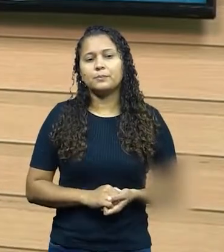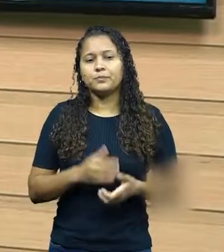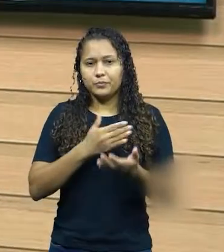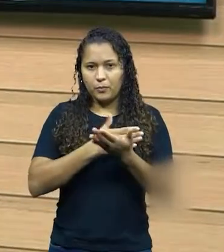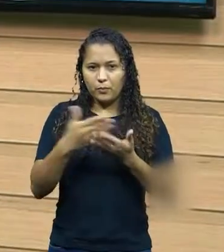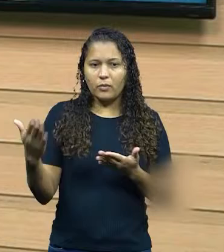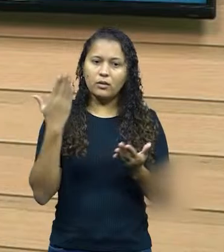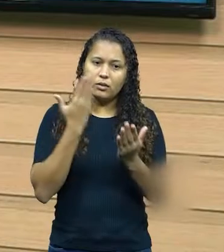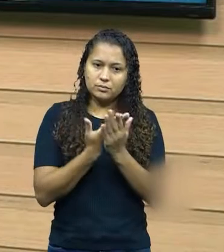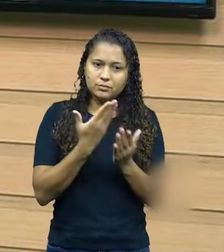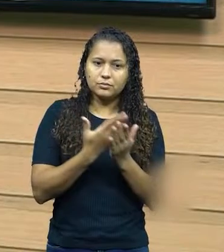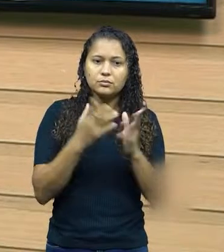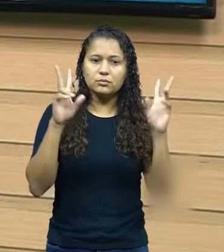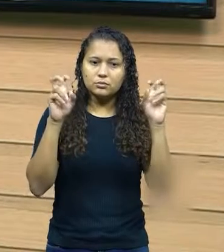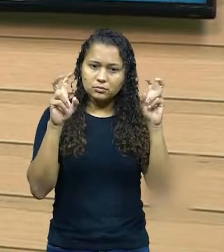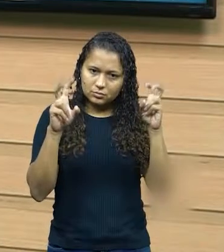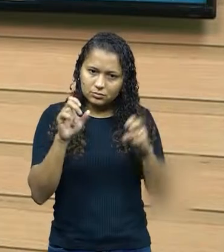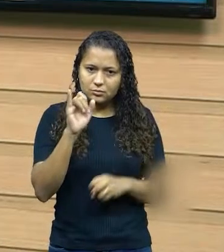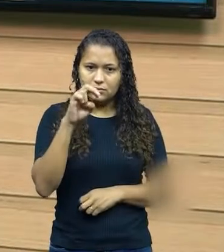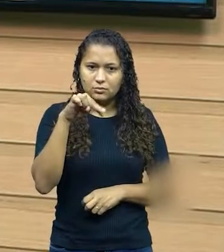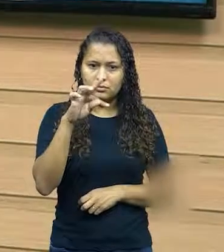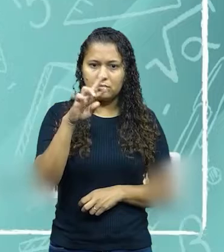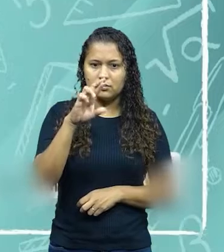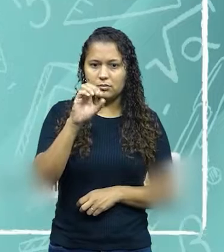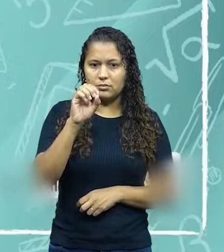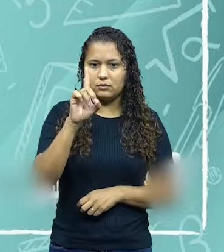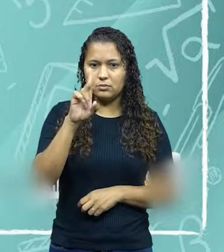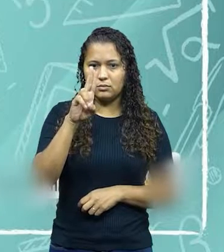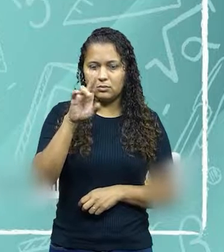nossa aula sobre introdução à metrologia.